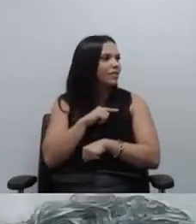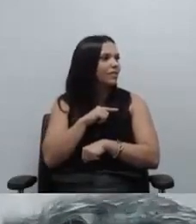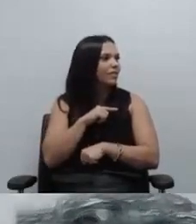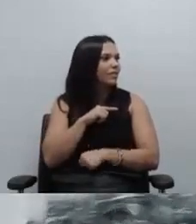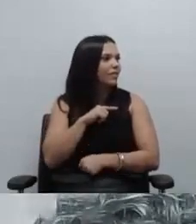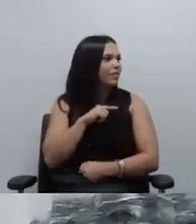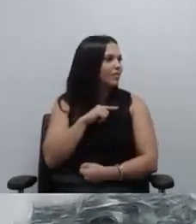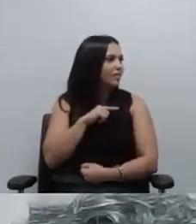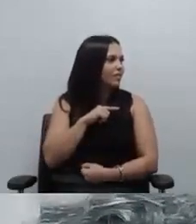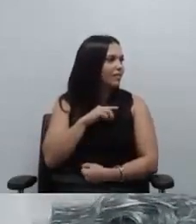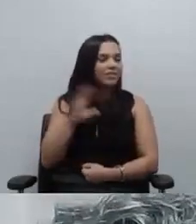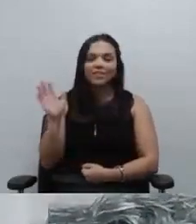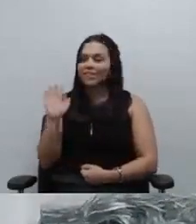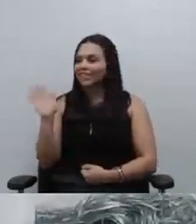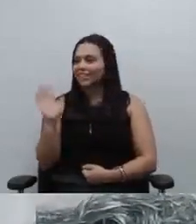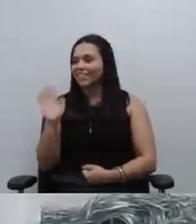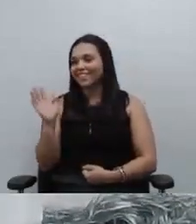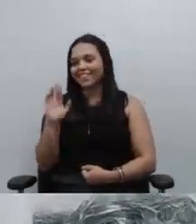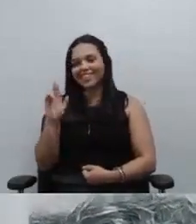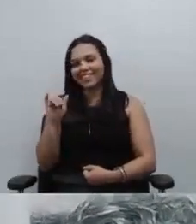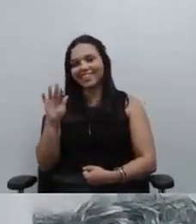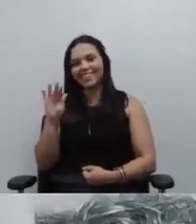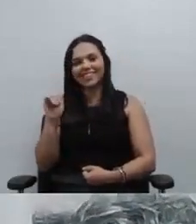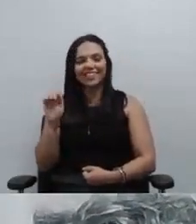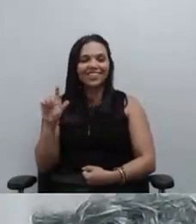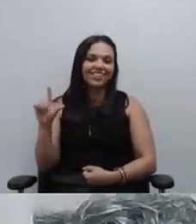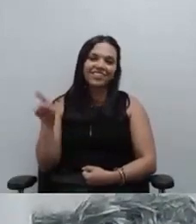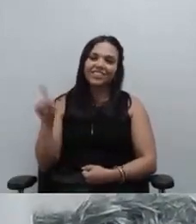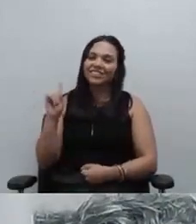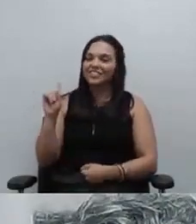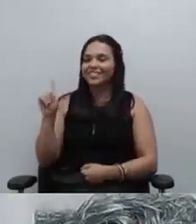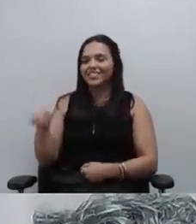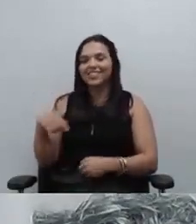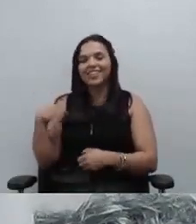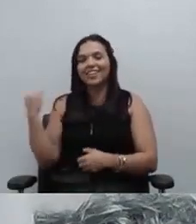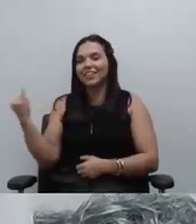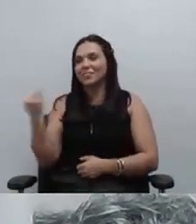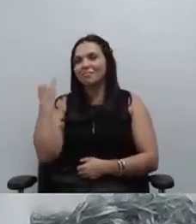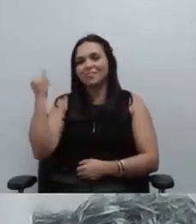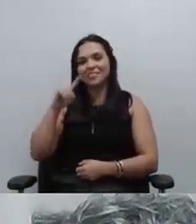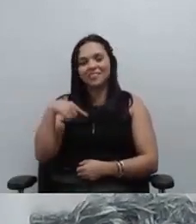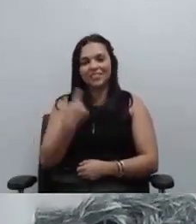Não, conselheiro Rafael Português, você é um grande quadro institucional.